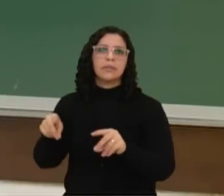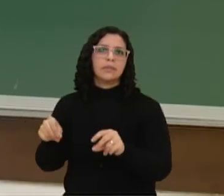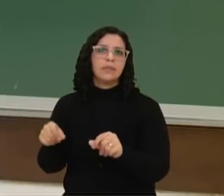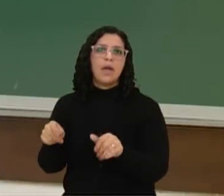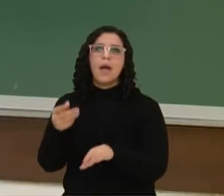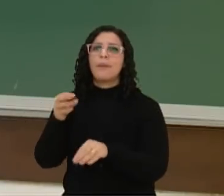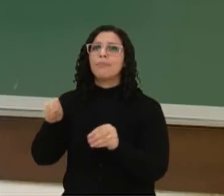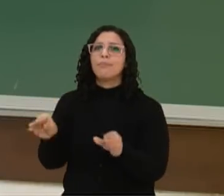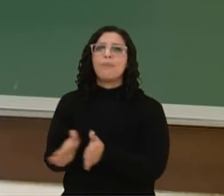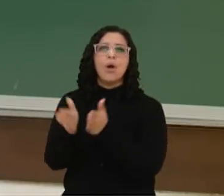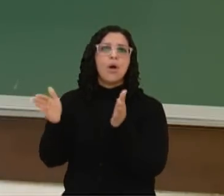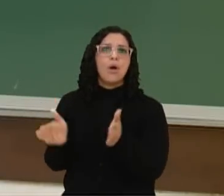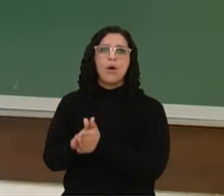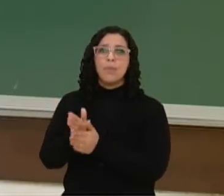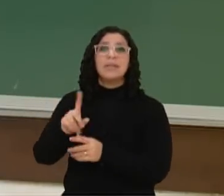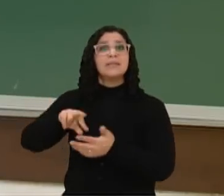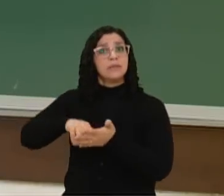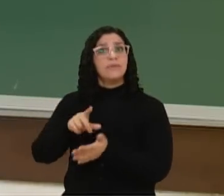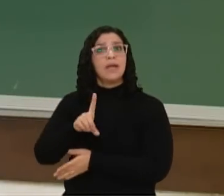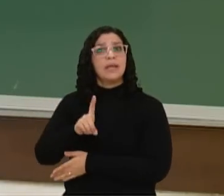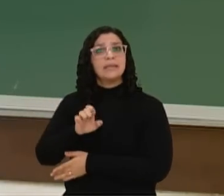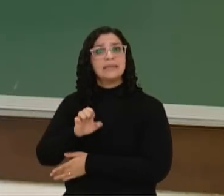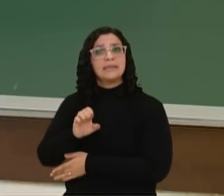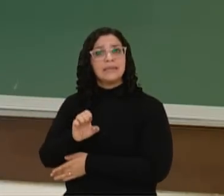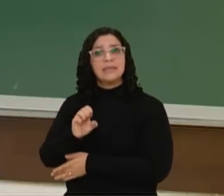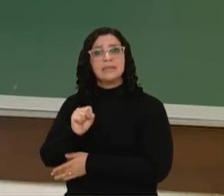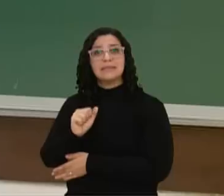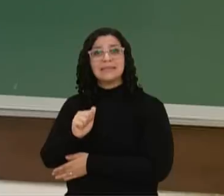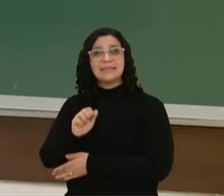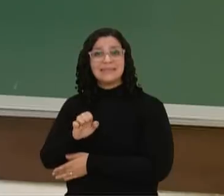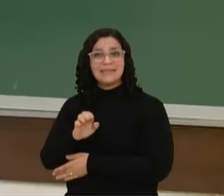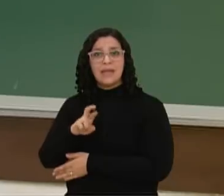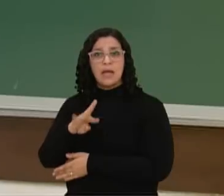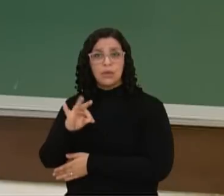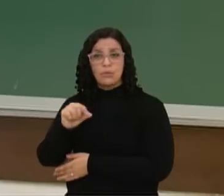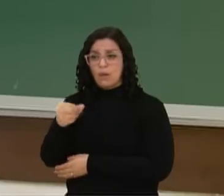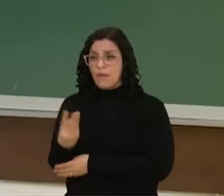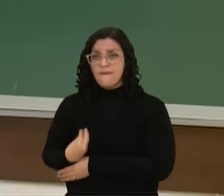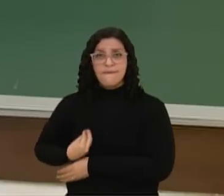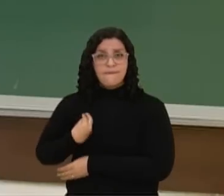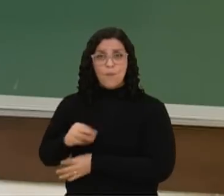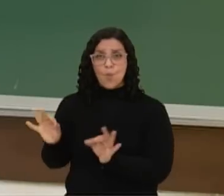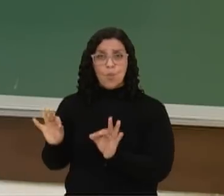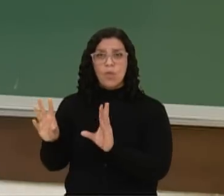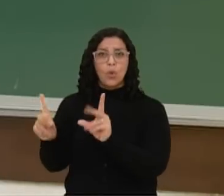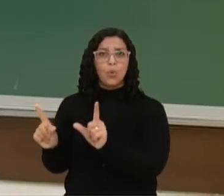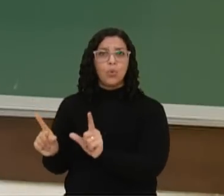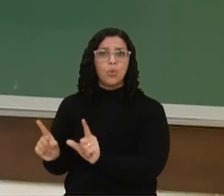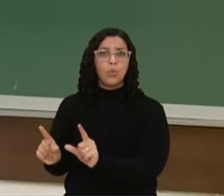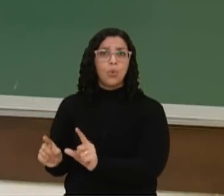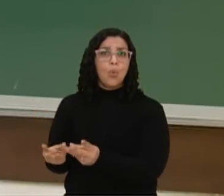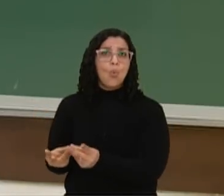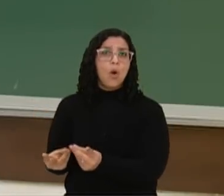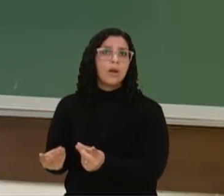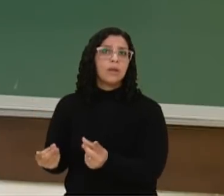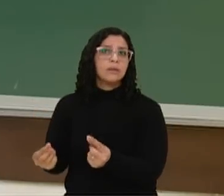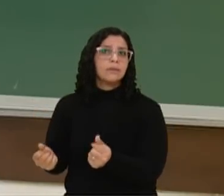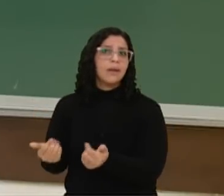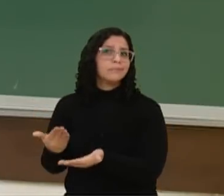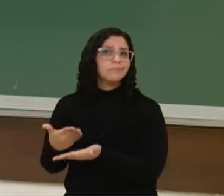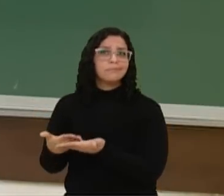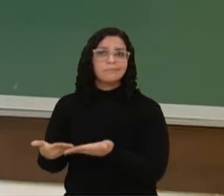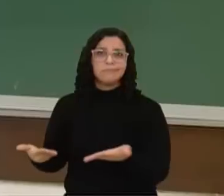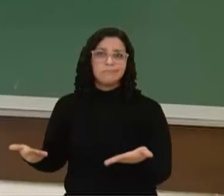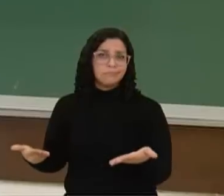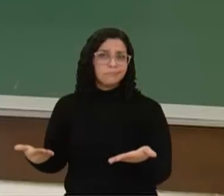menos vegetação, né? Altera ali o regime das chuvas, reduz a vida, reduz a quantidade de espécies vivas naquela